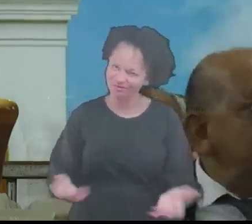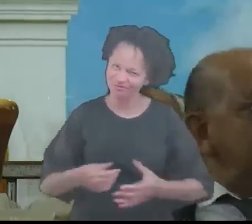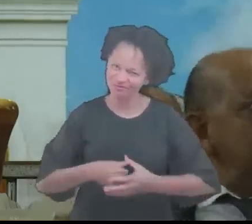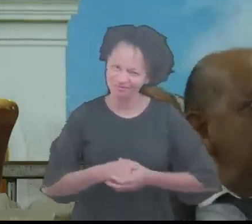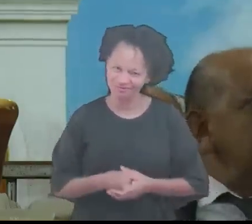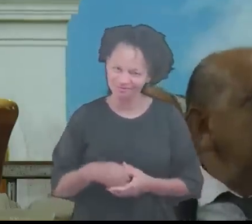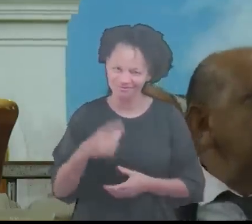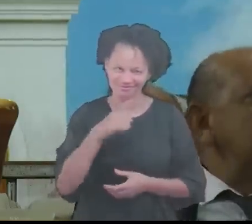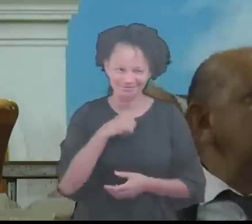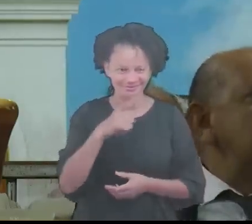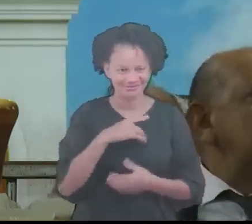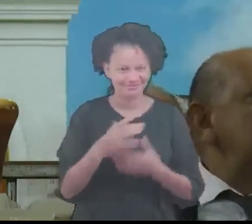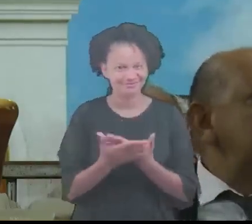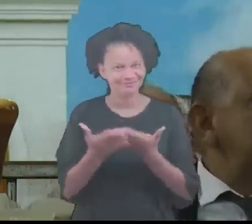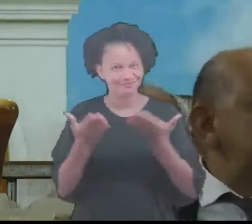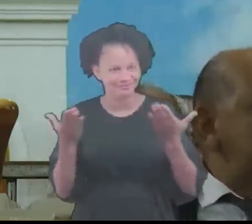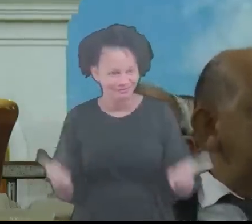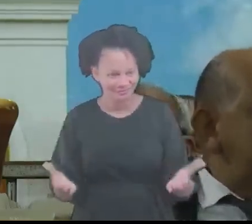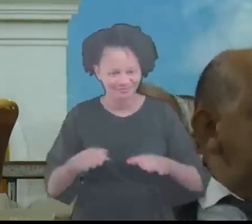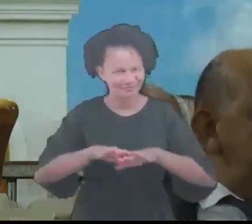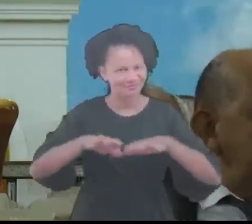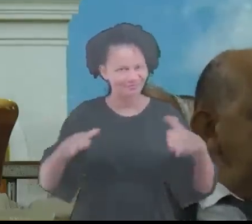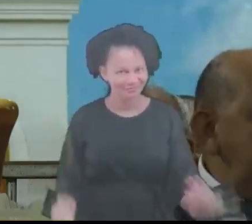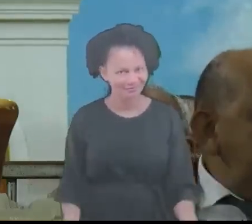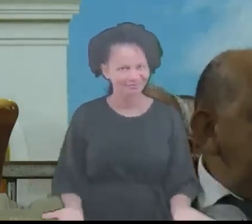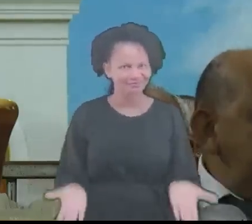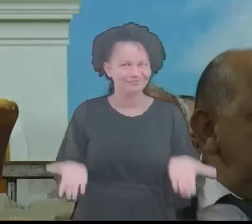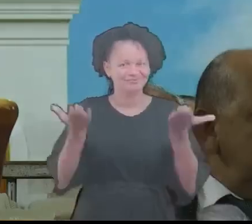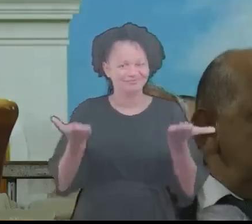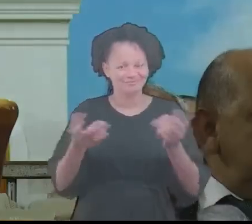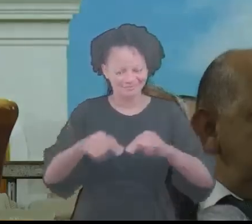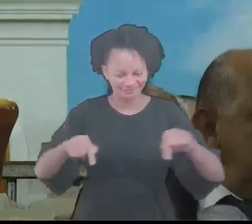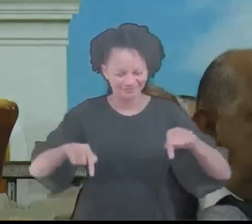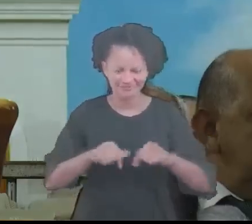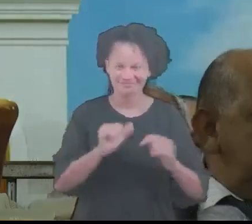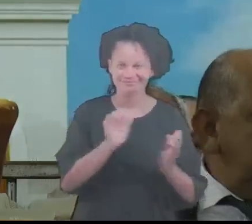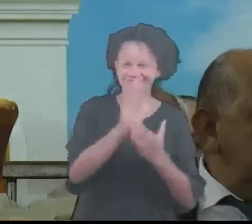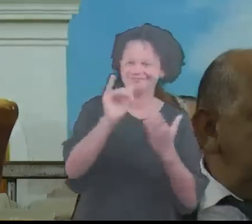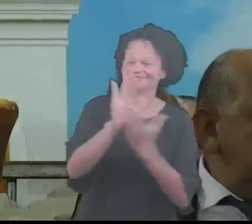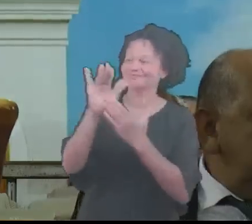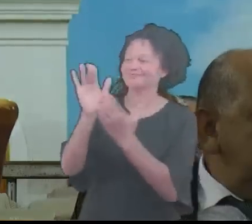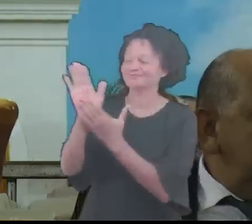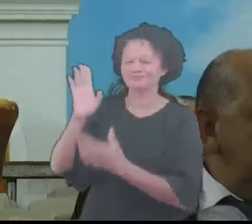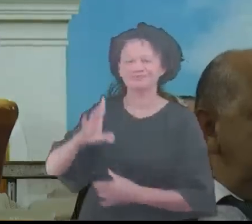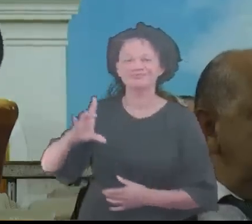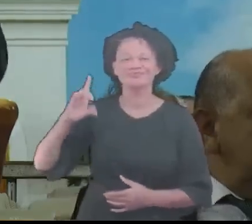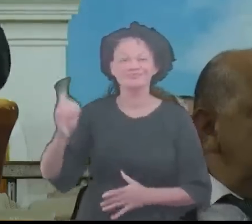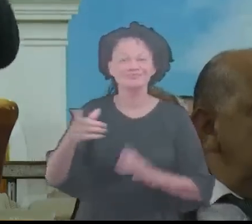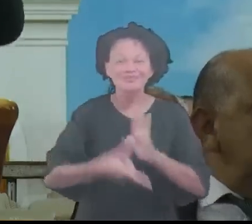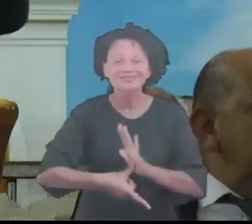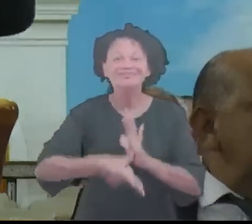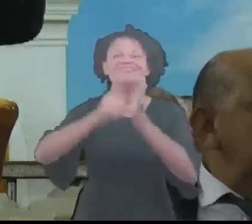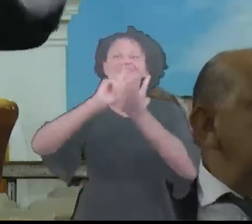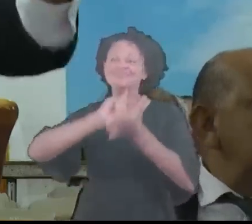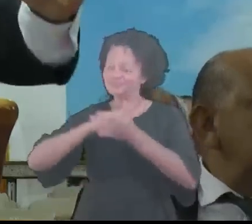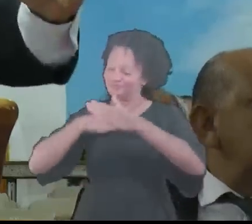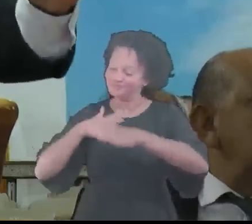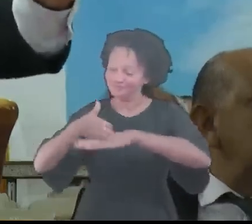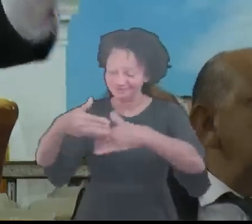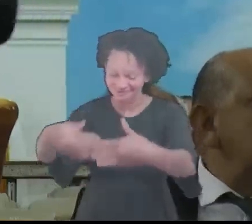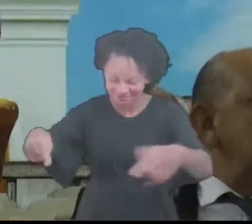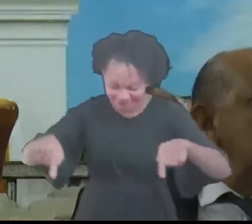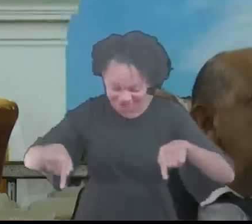está à mesa, ela ainda está na sala. Louvado seja Deus. Antes dela ir para a